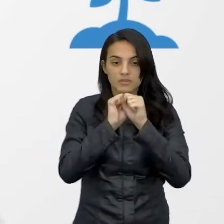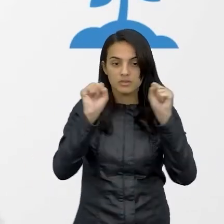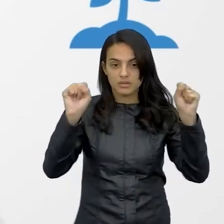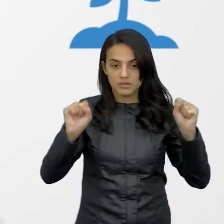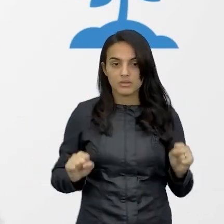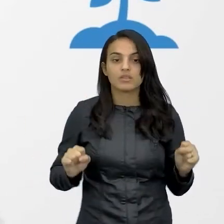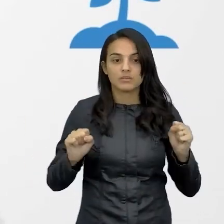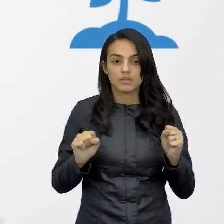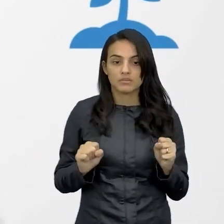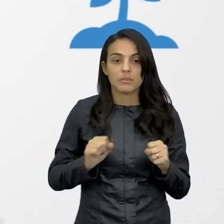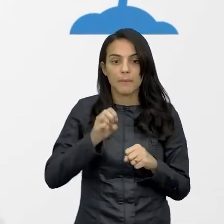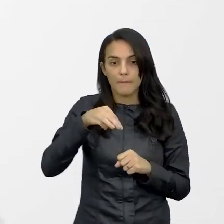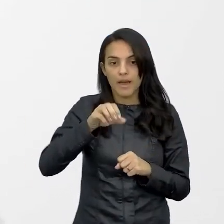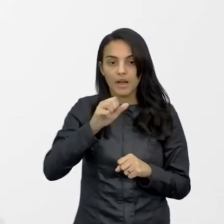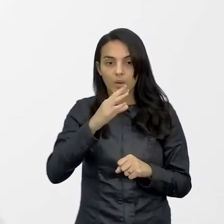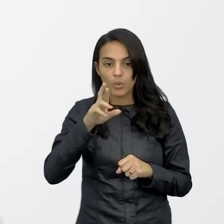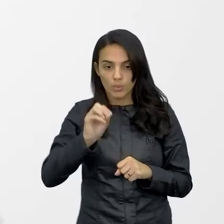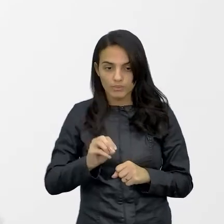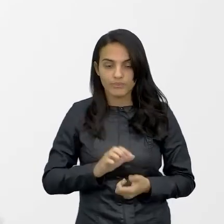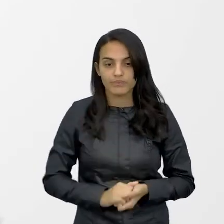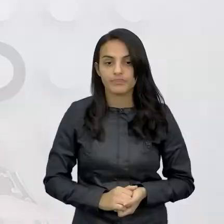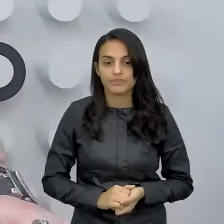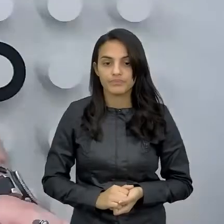complexos numa escala macro.